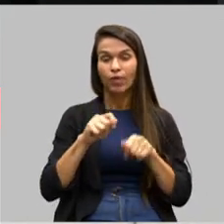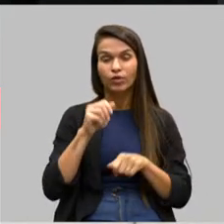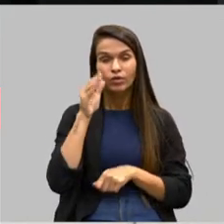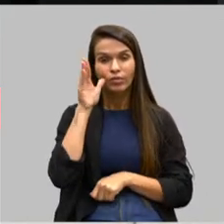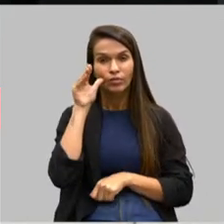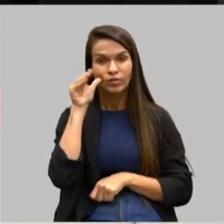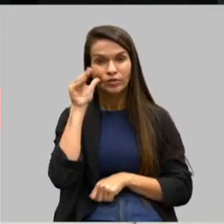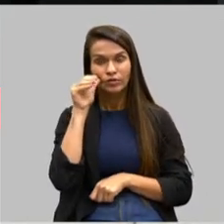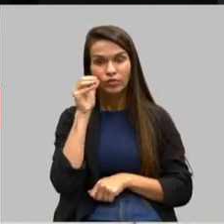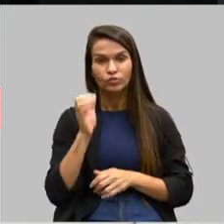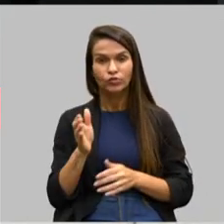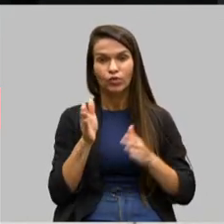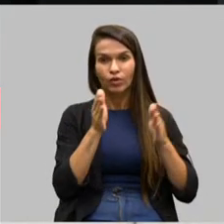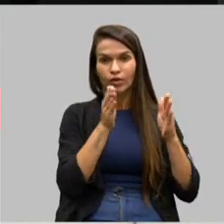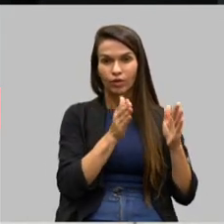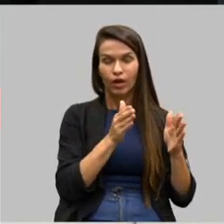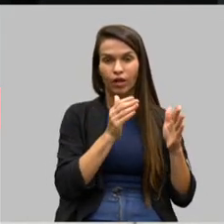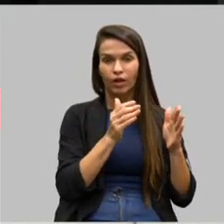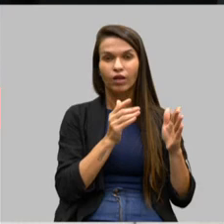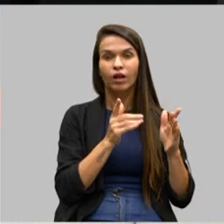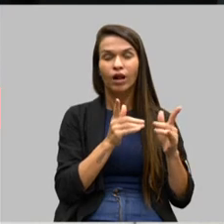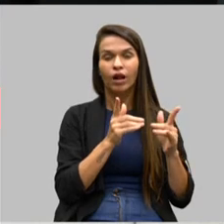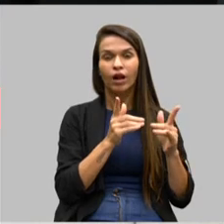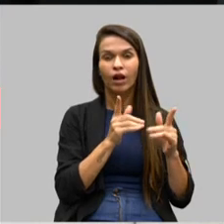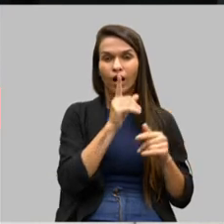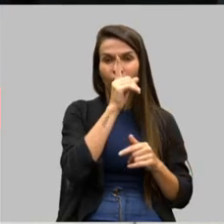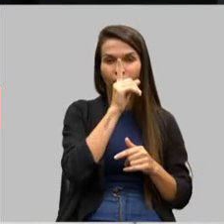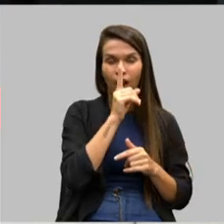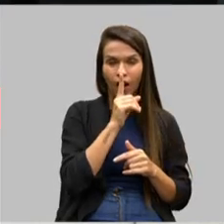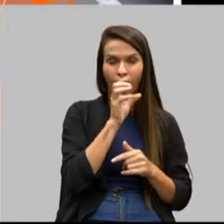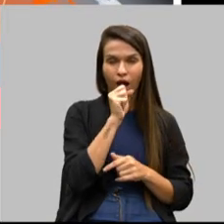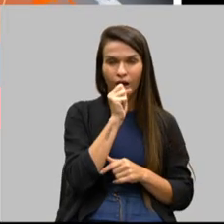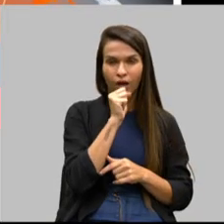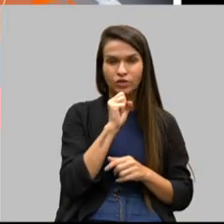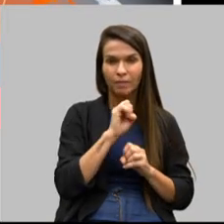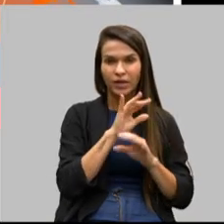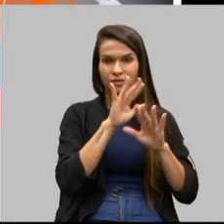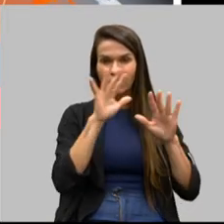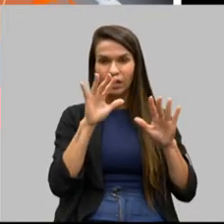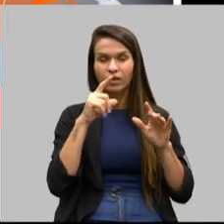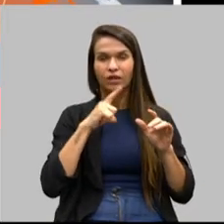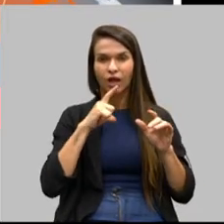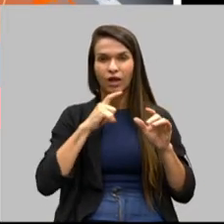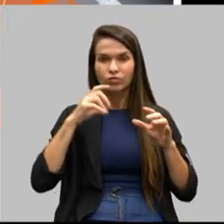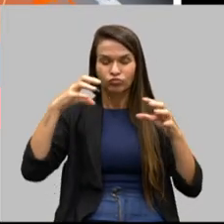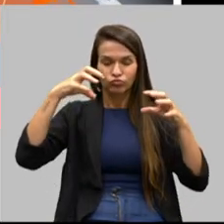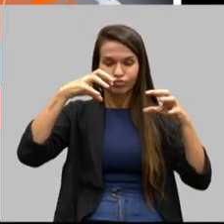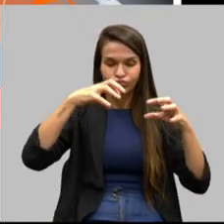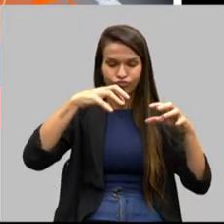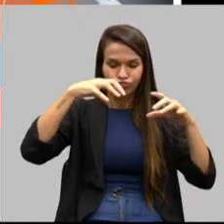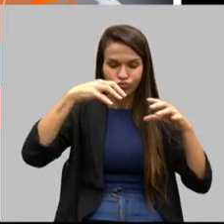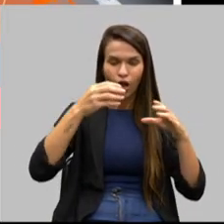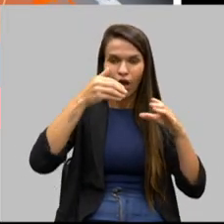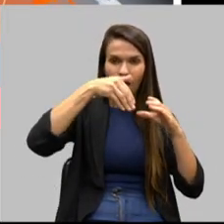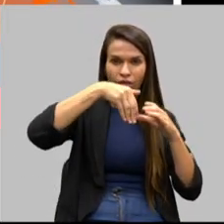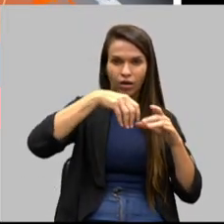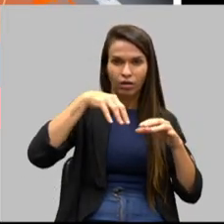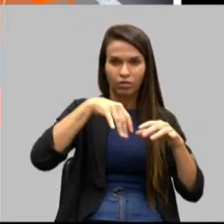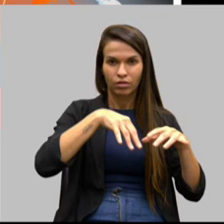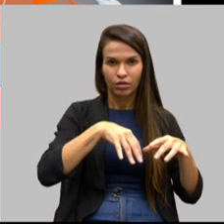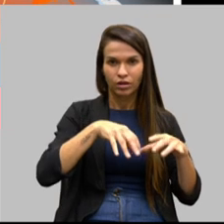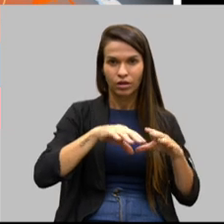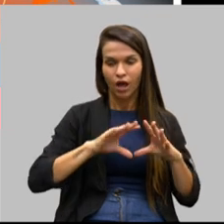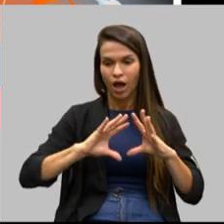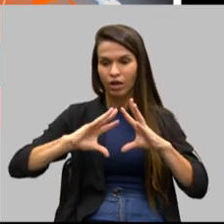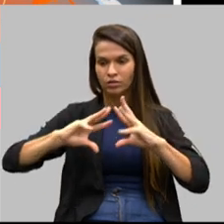no lado com laranja mais claro que tem a entrada de energia, a saída. e a reemissão